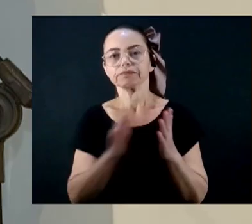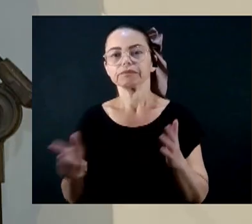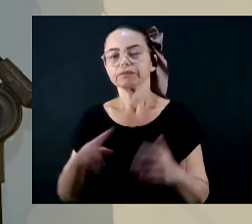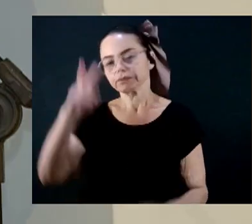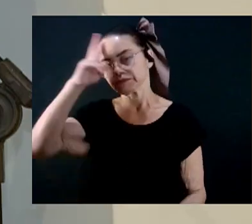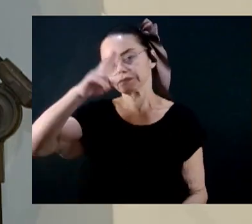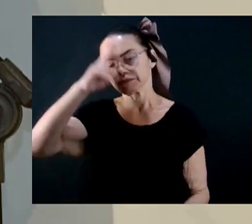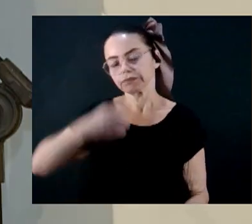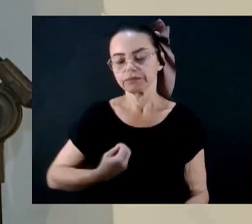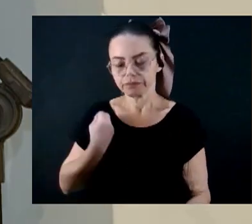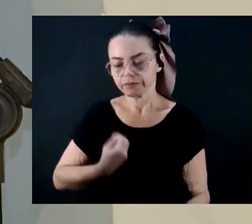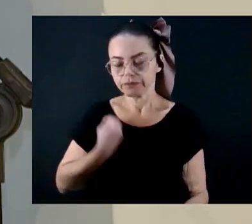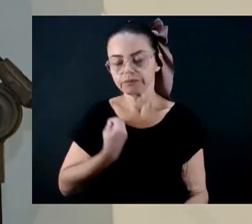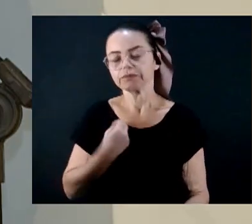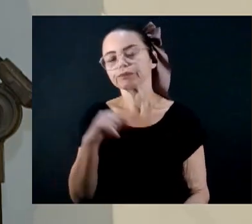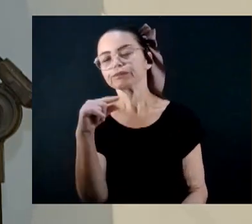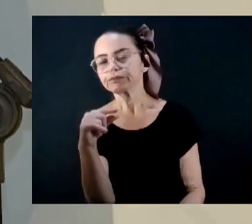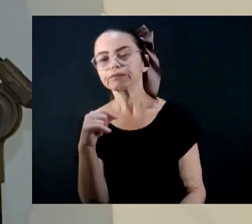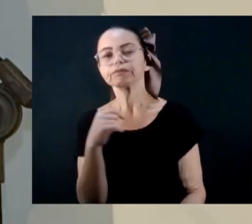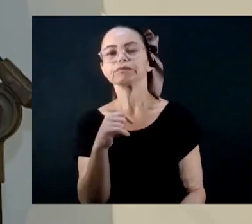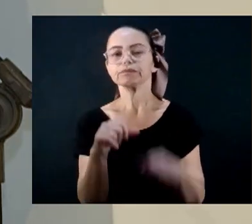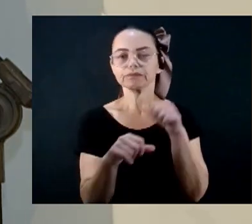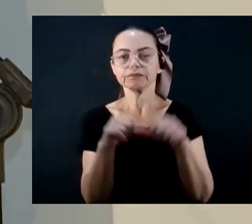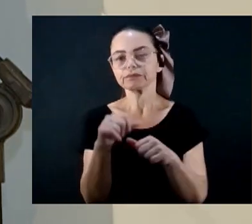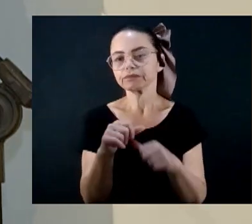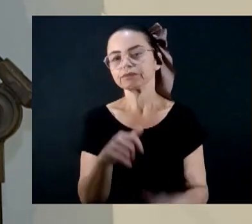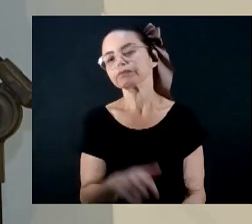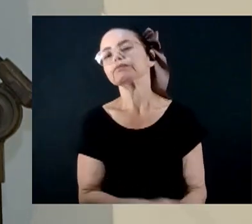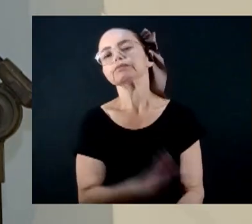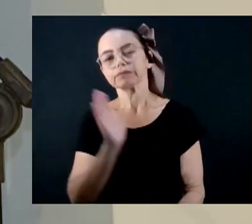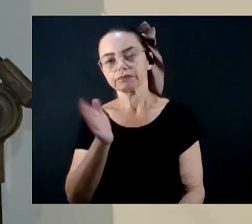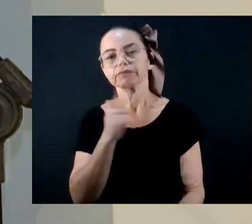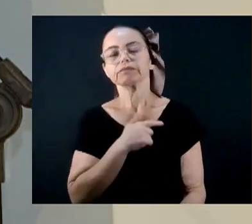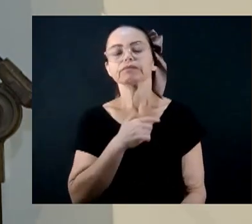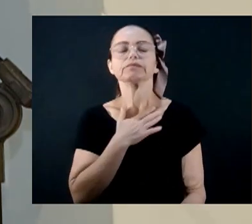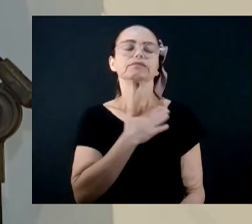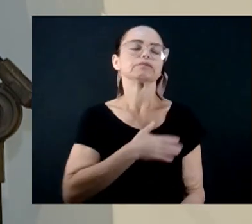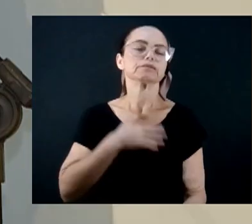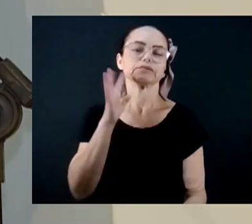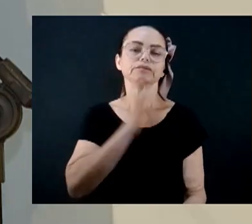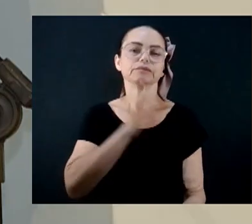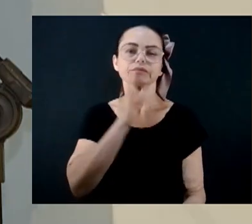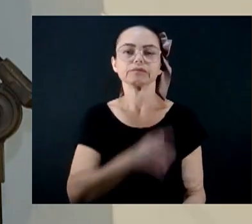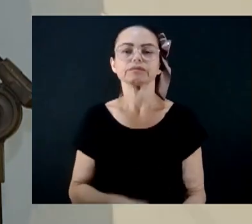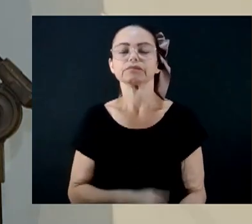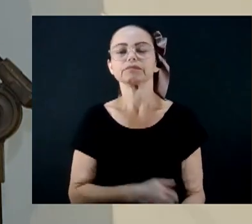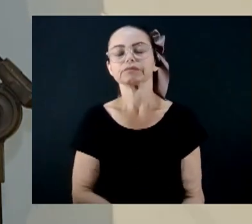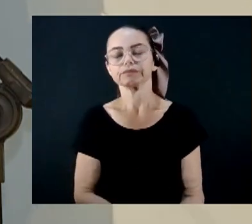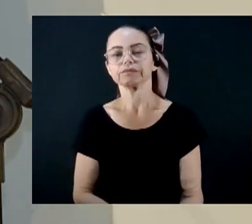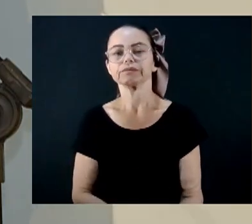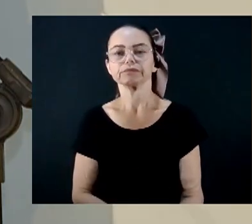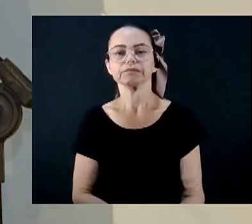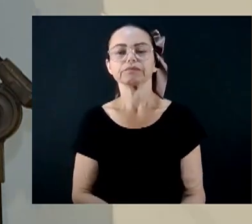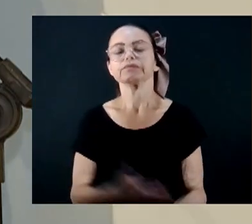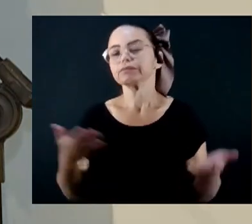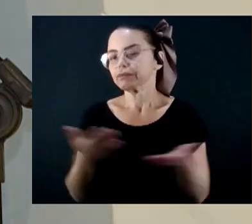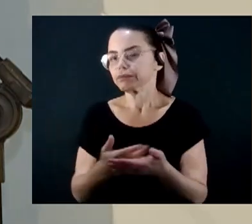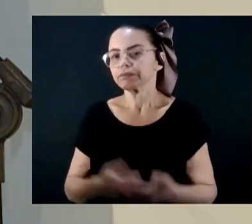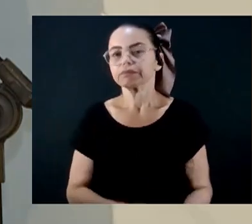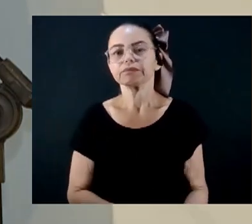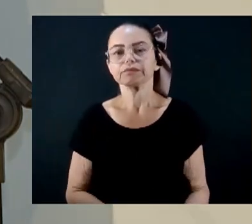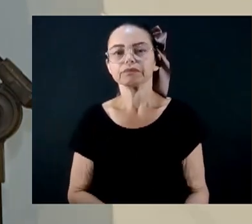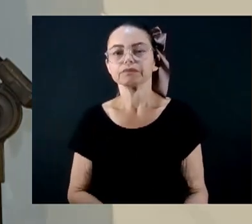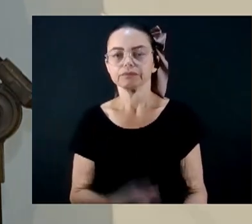e ver o pouquinho que a gente mudou ali já faz a diferença. É satisfatório. Hoje, como eu falei para você,